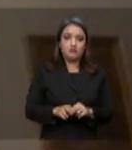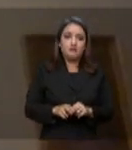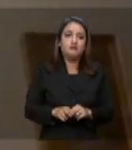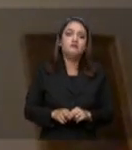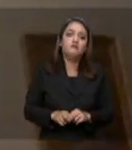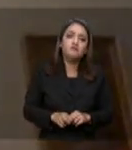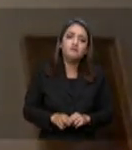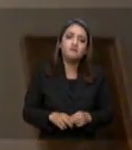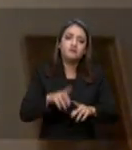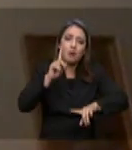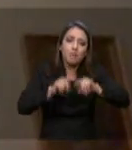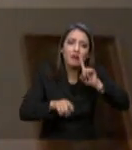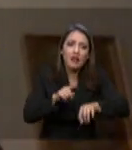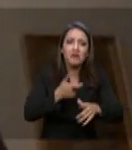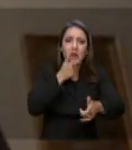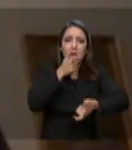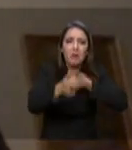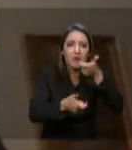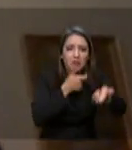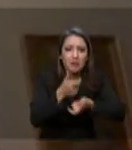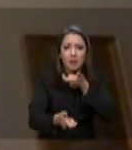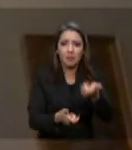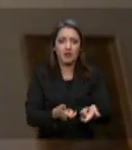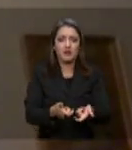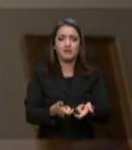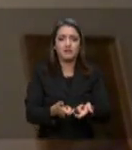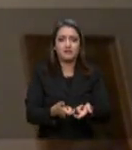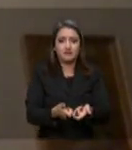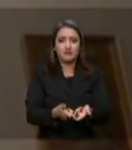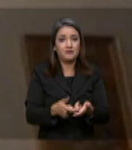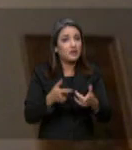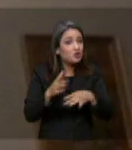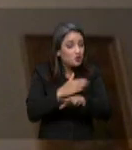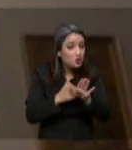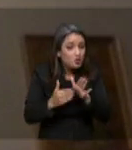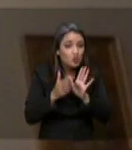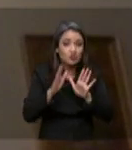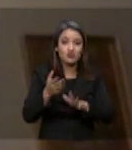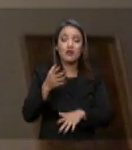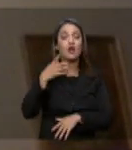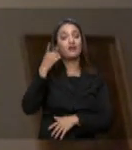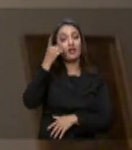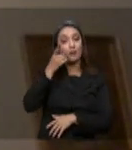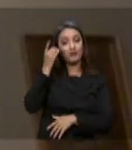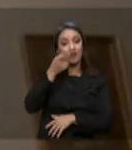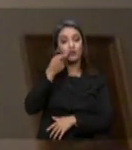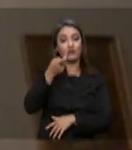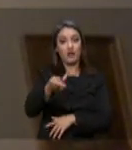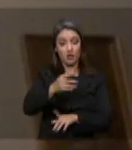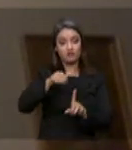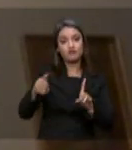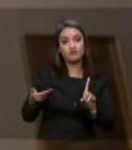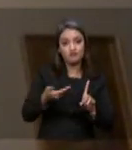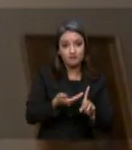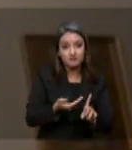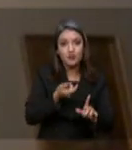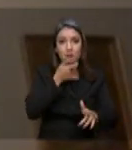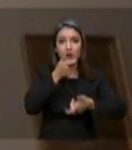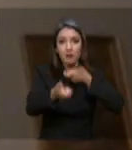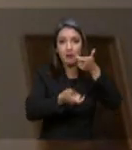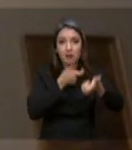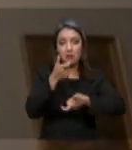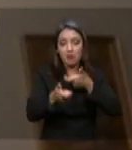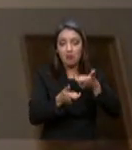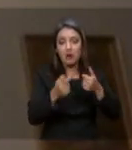xingamentos e palavreado grosseiro a parte de tudo que foi dito pelo Deputado réu em suas